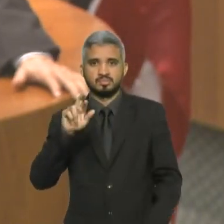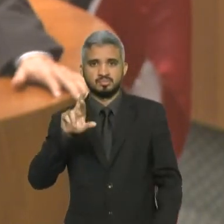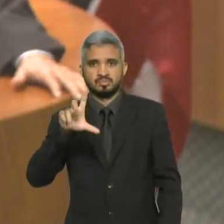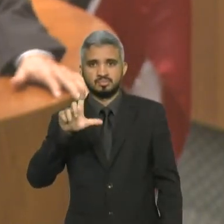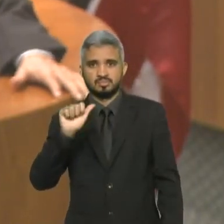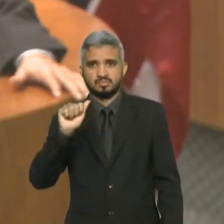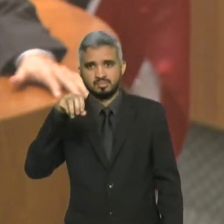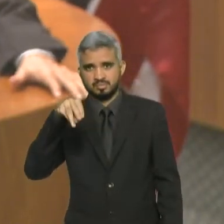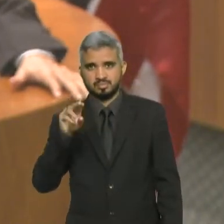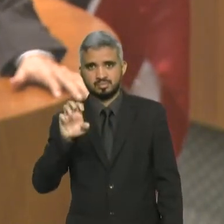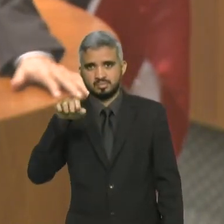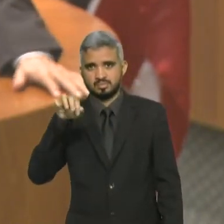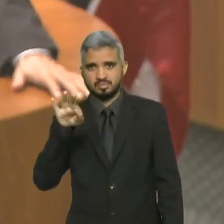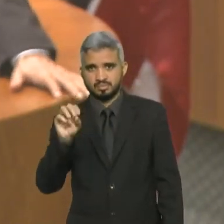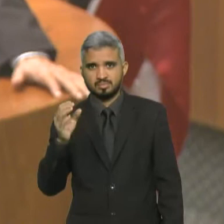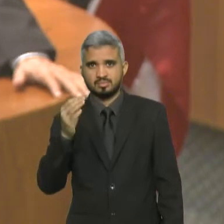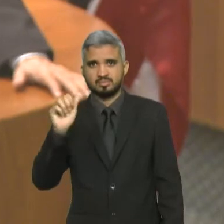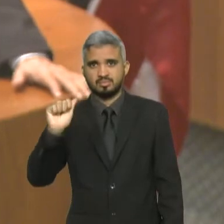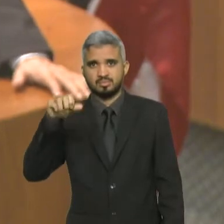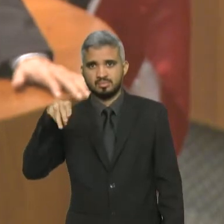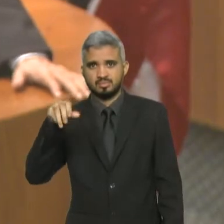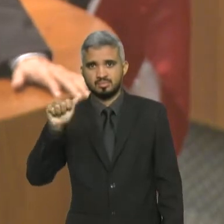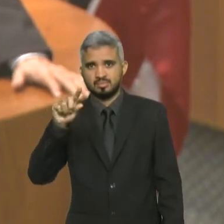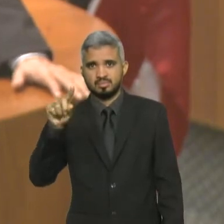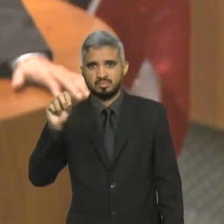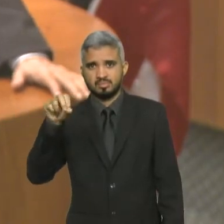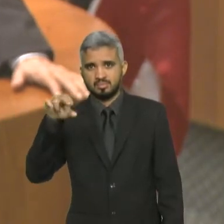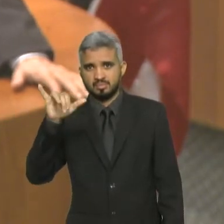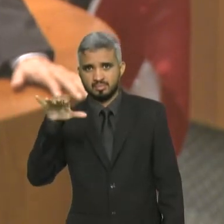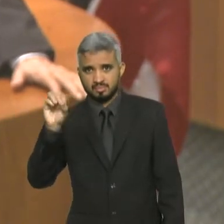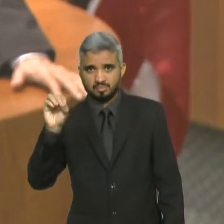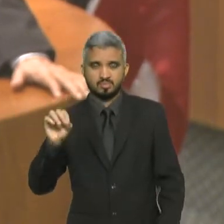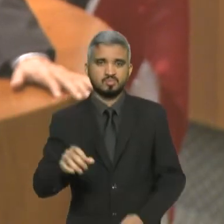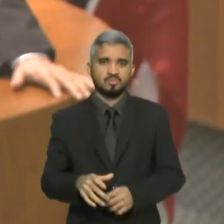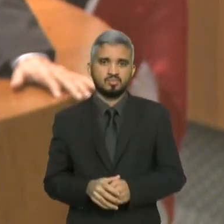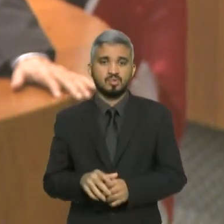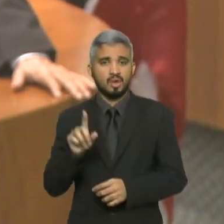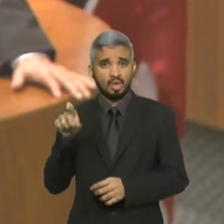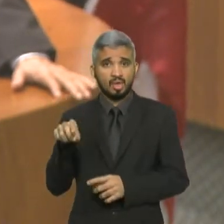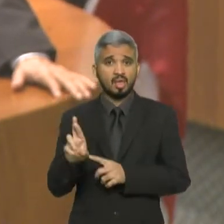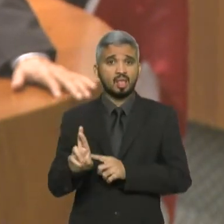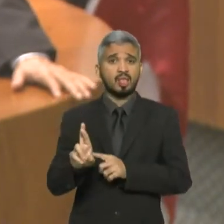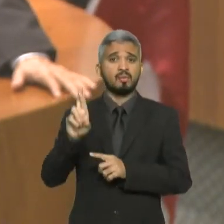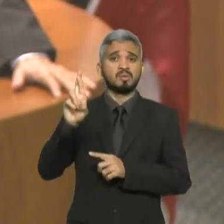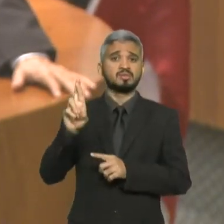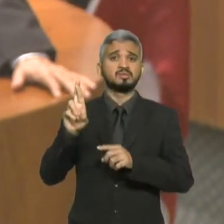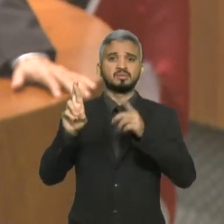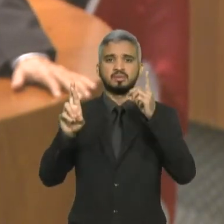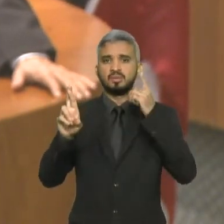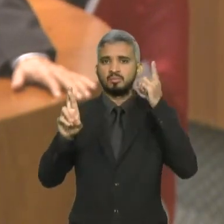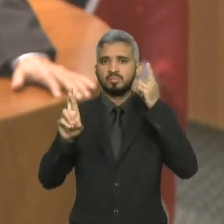aqui representado, salvo engano, pelo deputado Hélio do Curso, é o nosso representante no Parlamento,